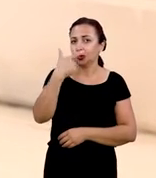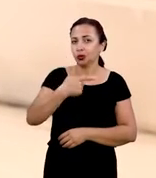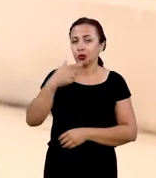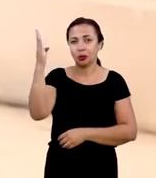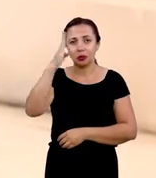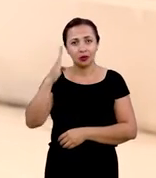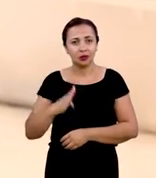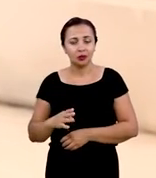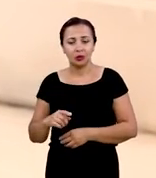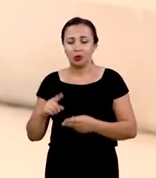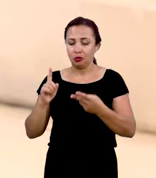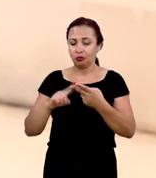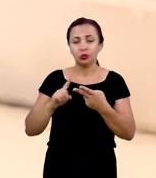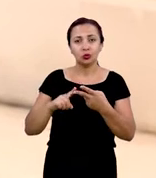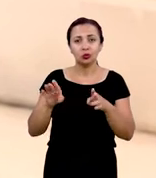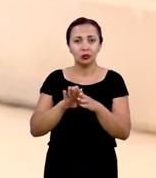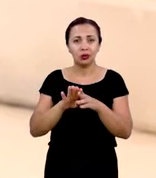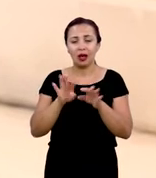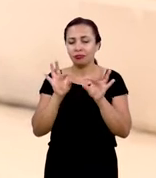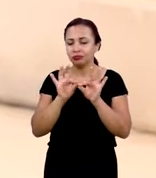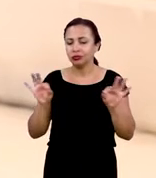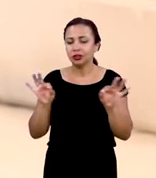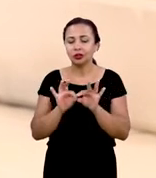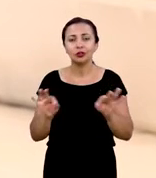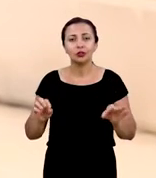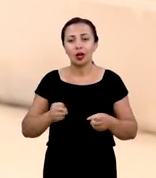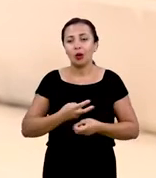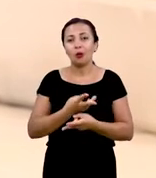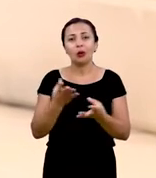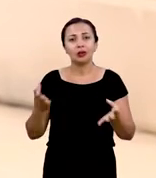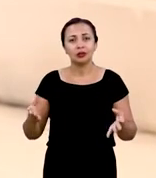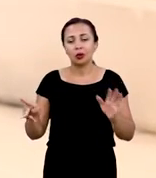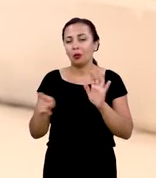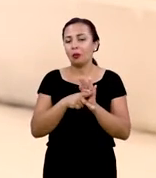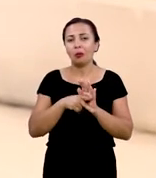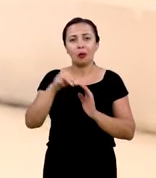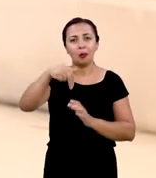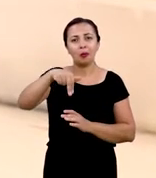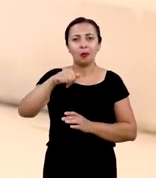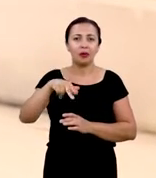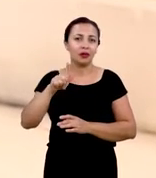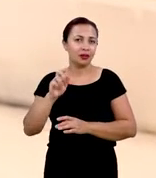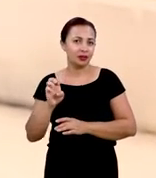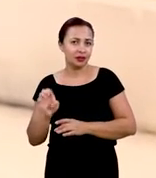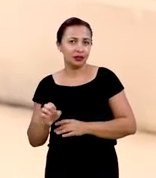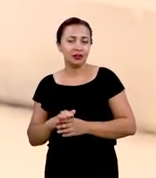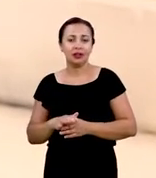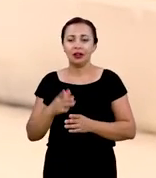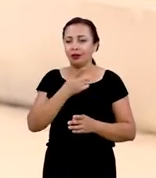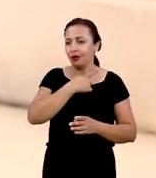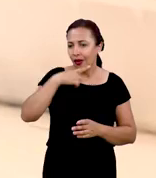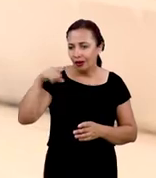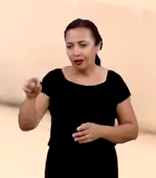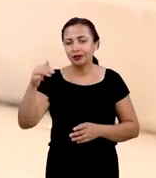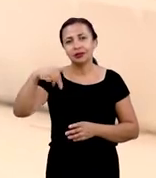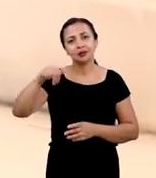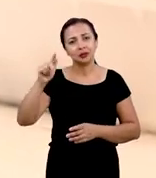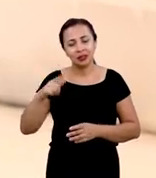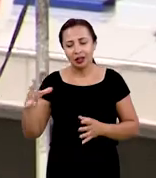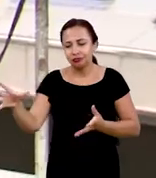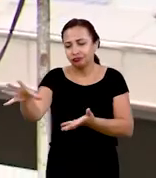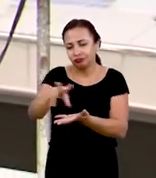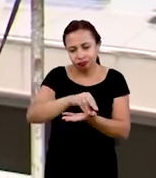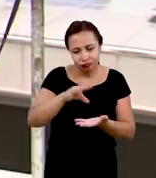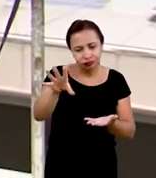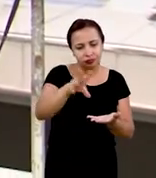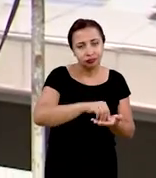Brasil. O segundo passo é também medir essas quantidades no próprio manguezal. Então a gente vai até o manguezal, a gente coleta